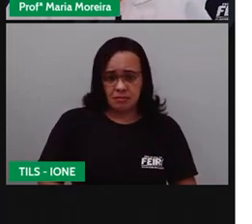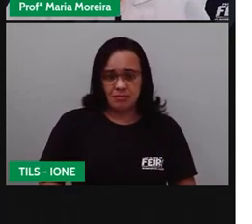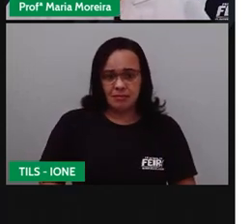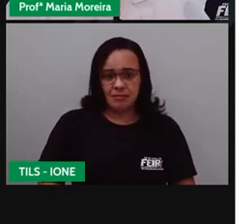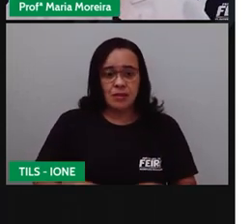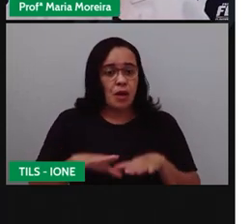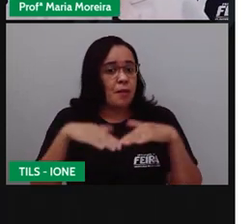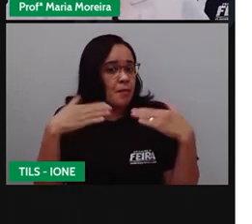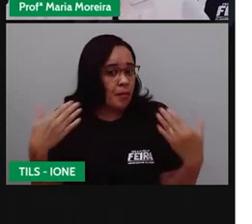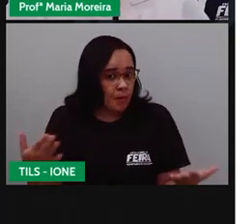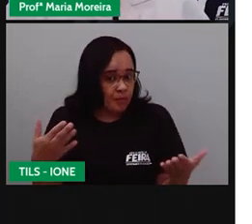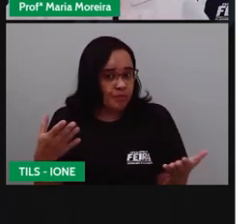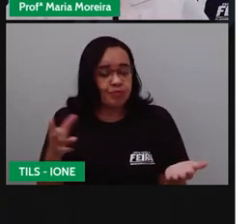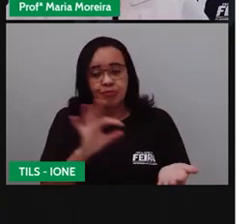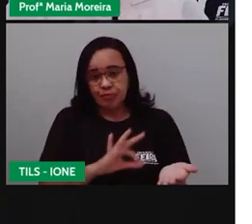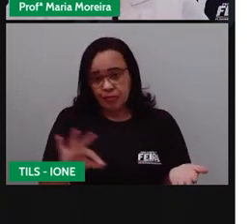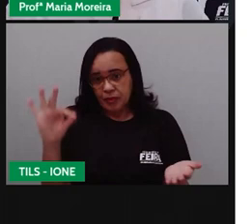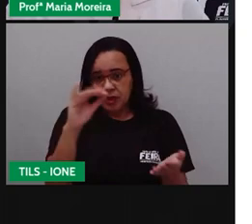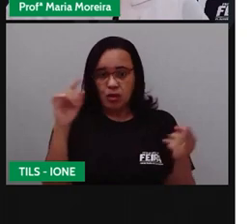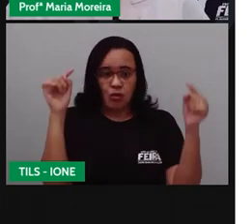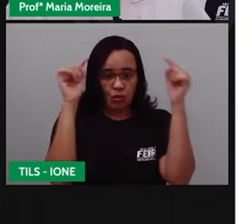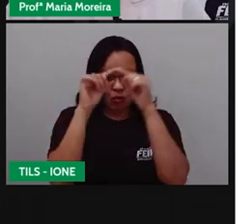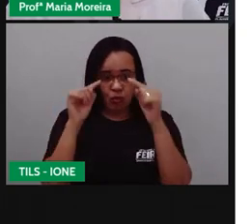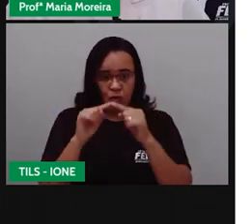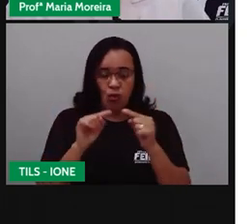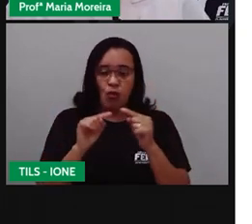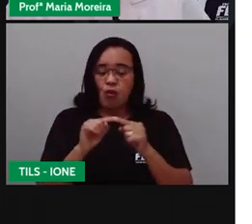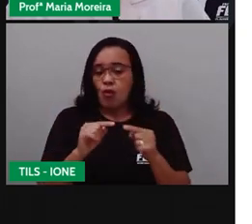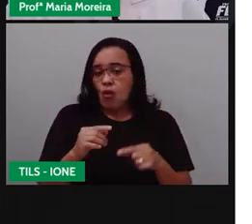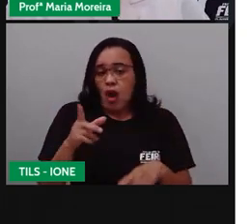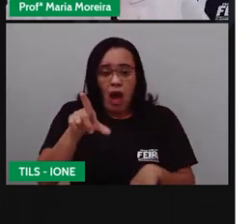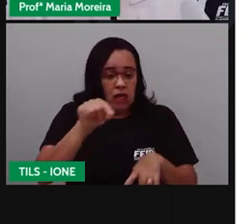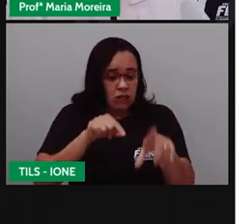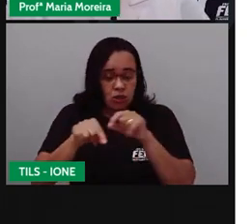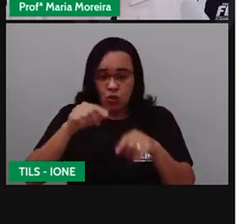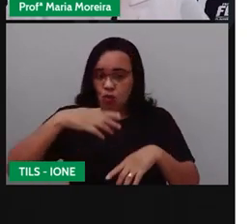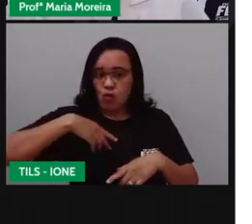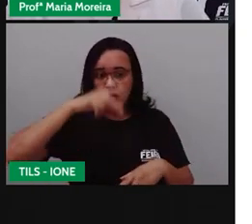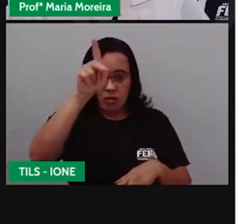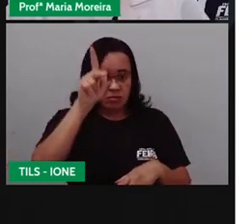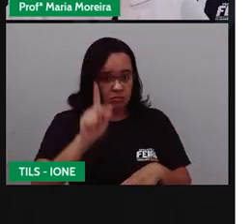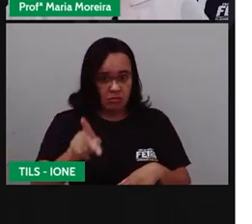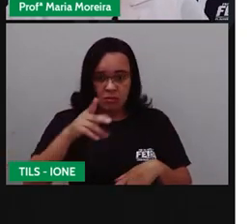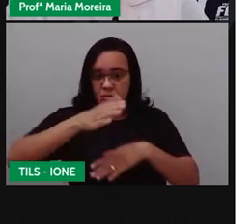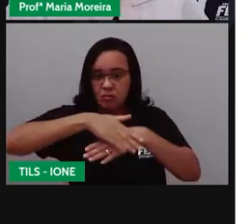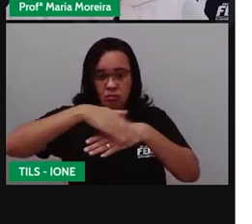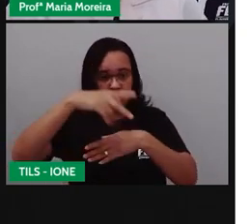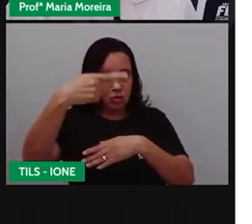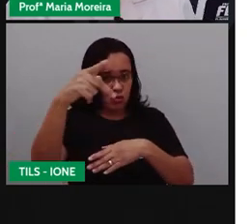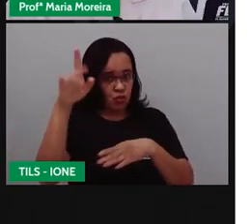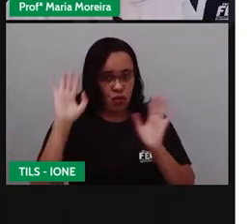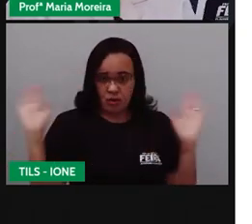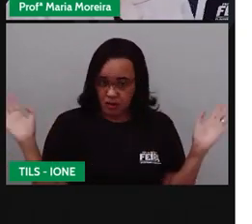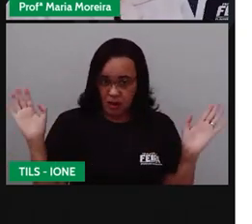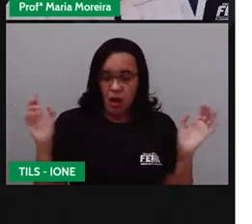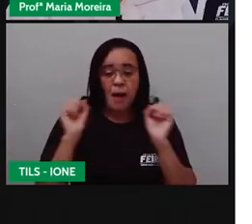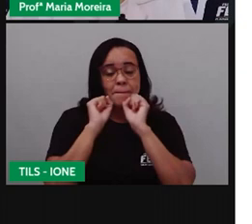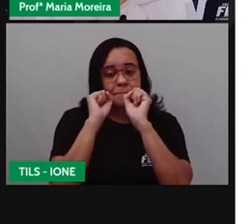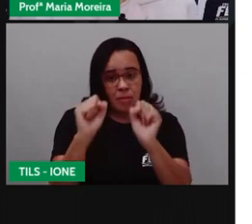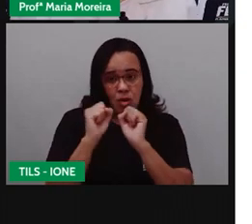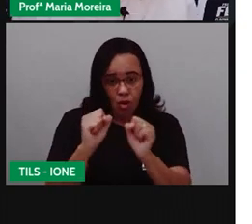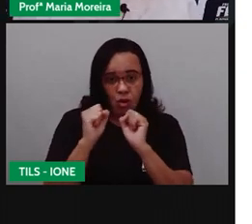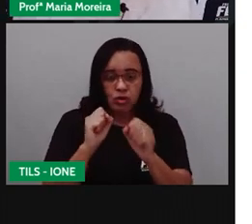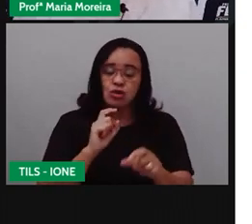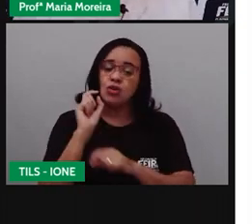Bom, isso tudo aí, né, fica o que é o seu critério. E, claro, seguindo as indicações de quem? Do seu